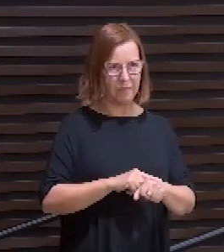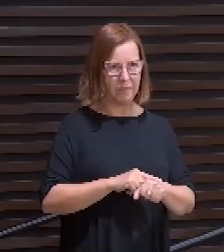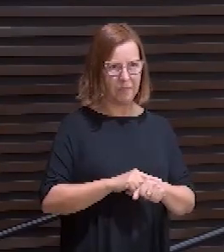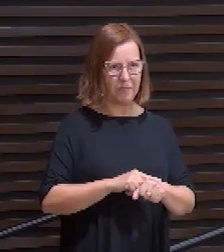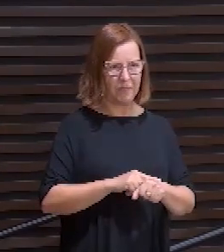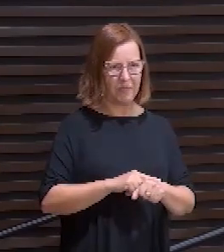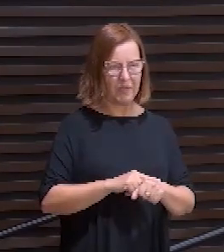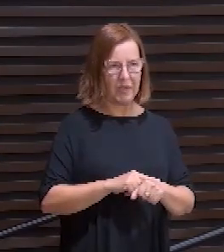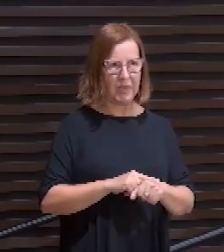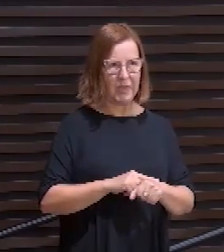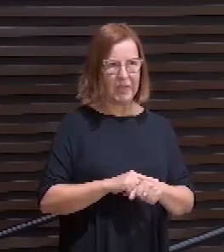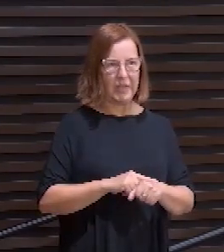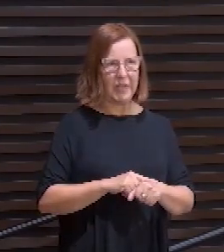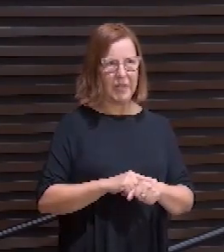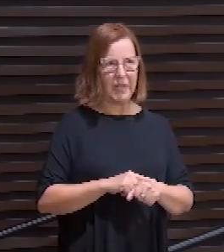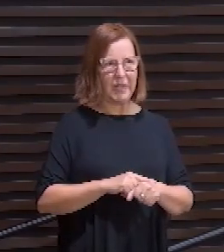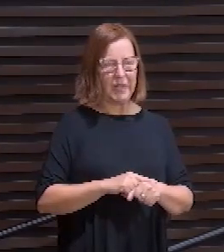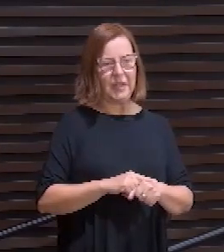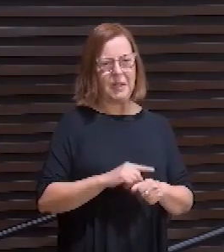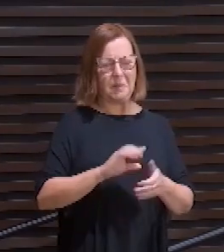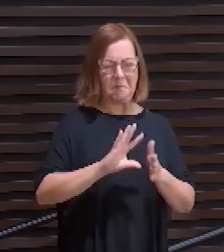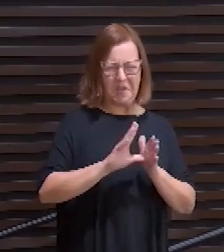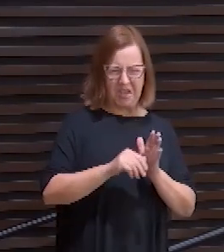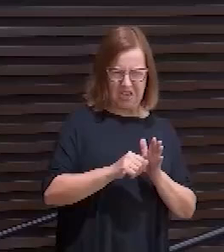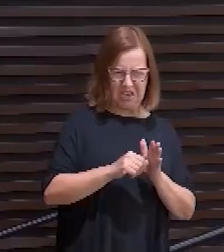da cadeia e colocado no poder.